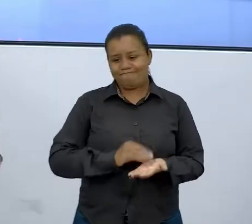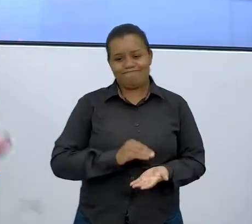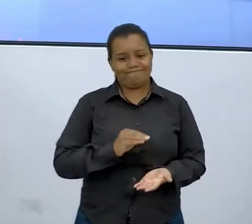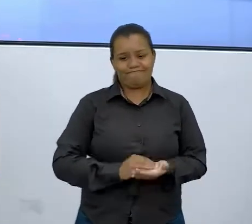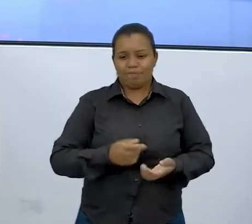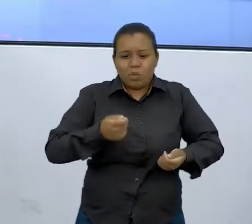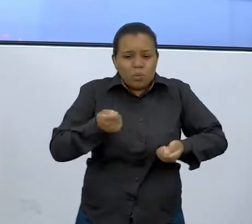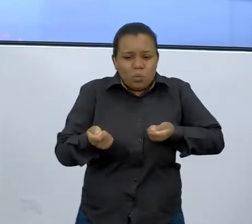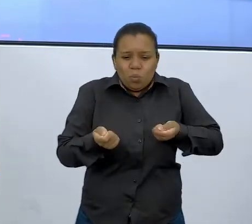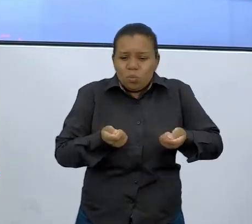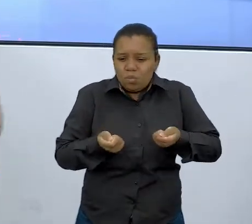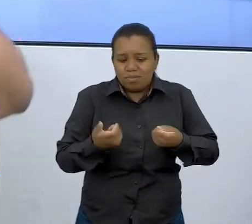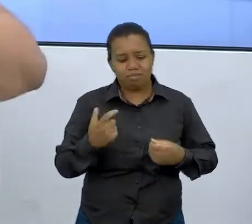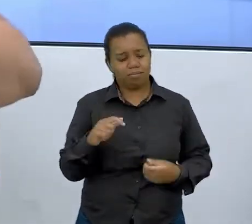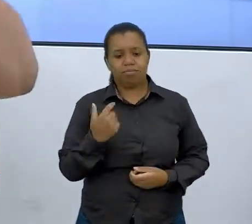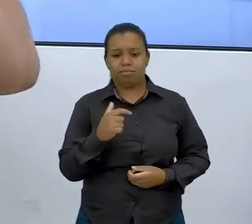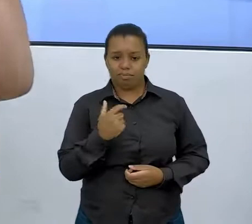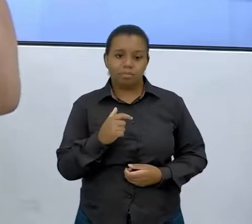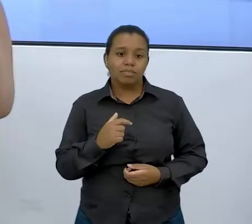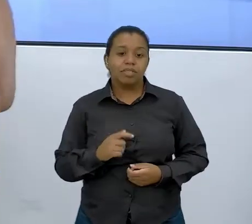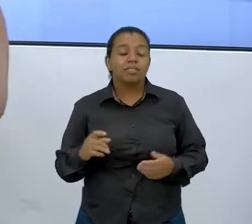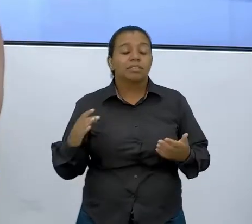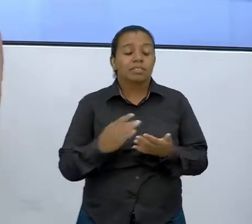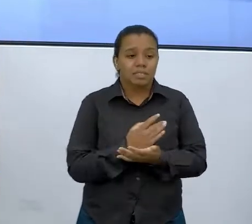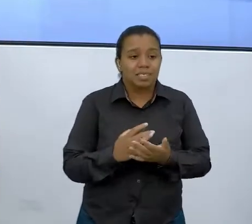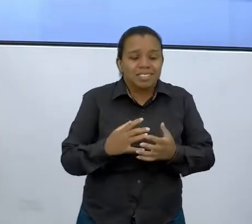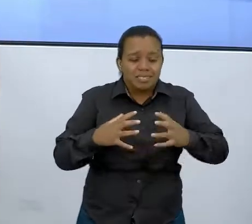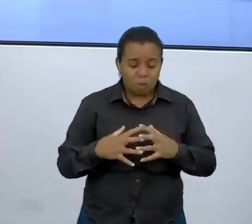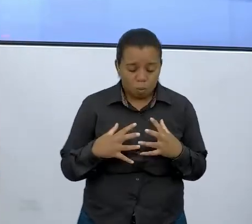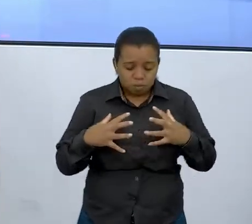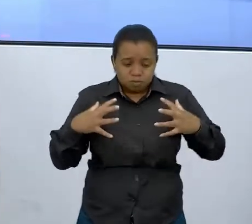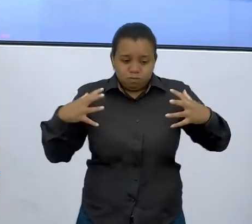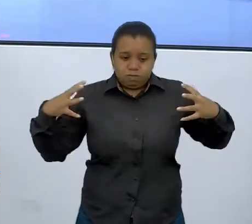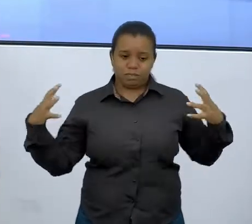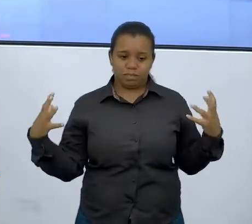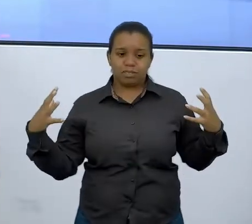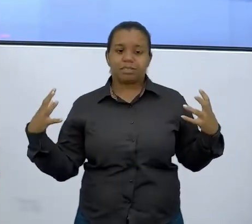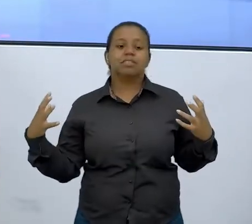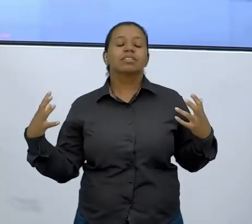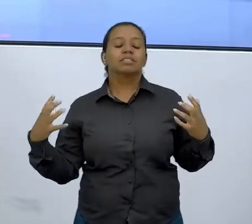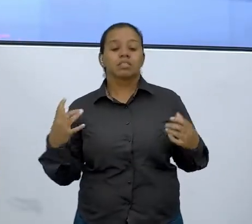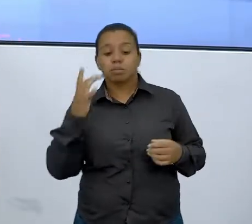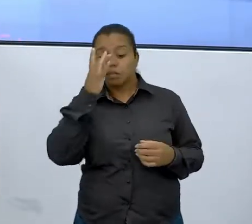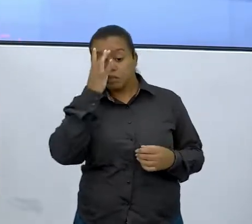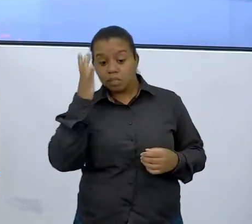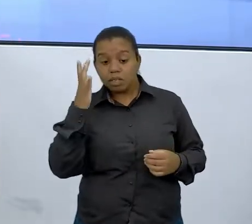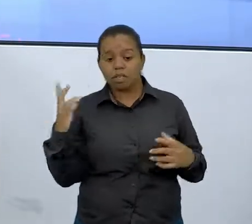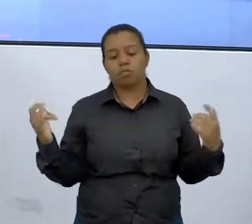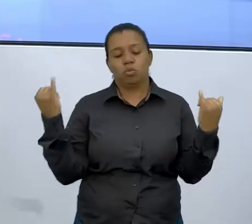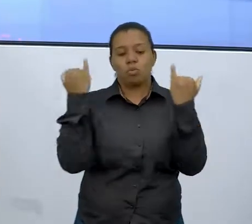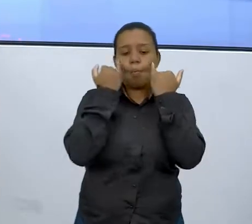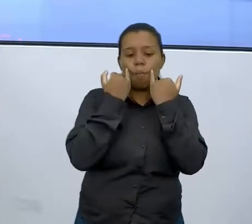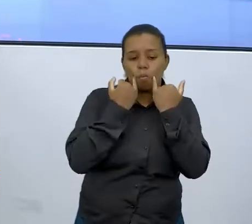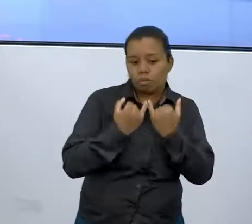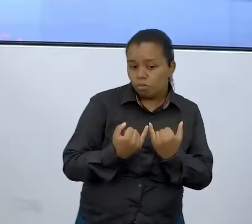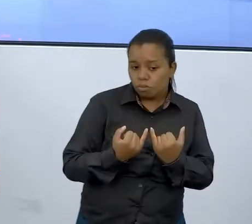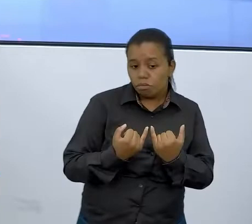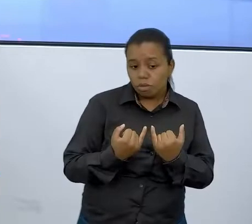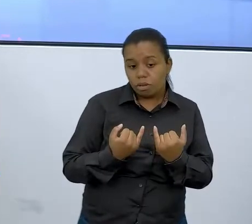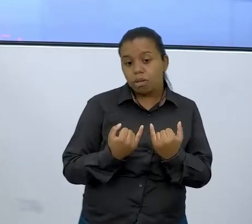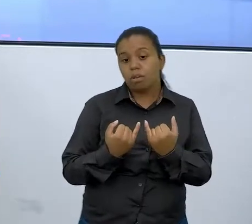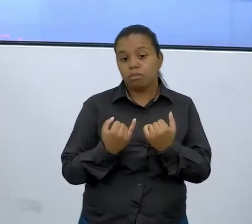são maiores, outras são menores, algumas têm uma estrutura mais larga, outras uma estrutura mais fina. Nem todo mundo